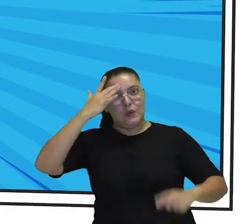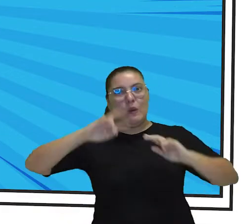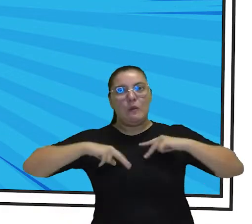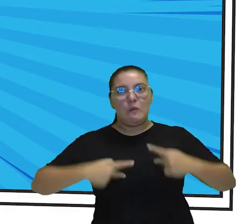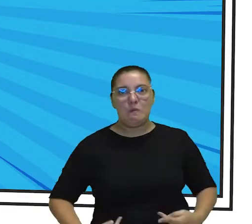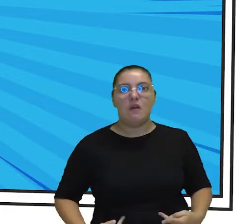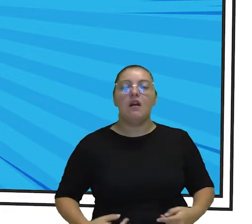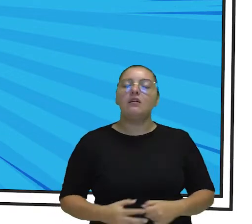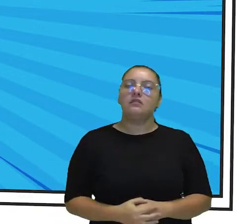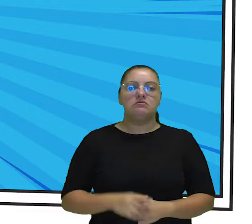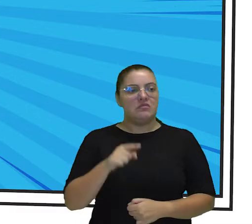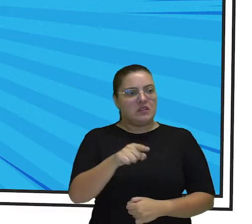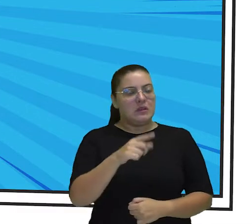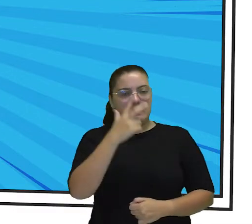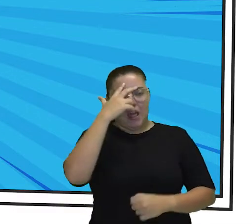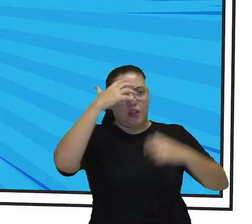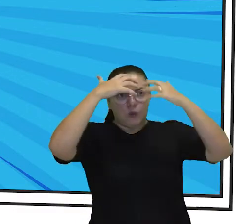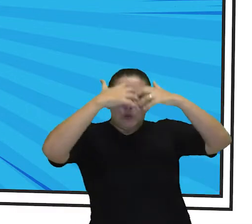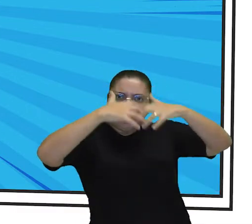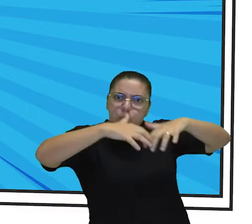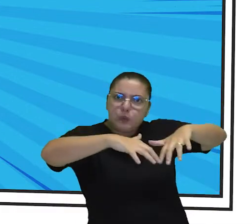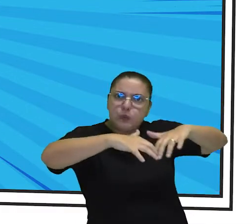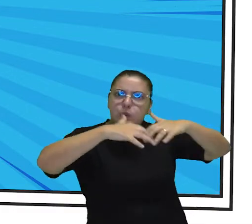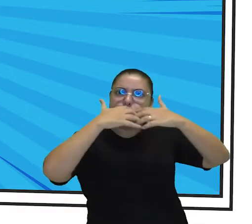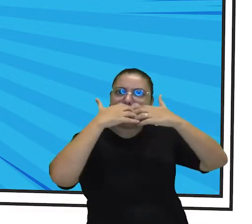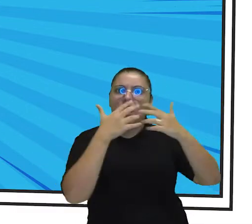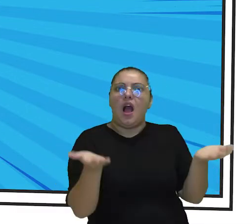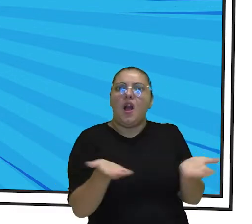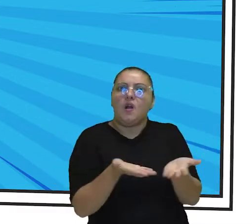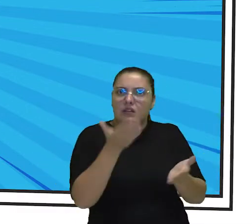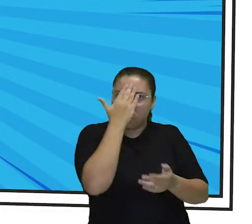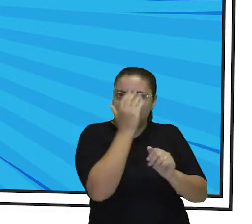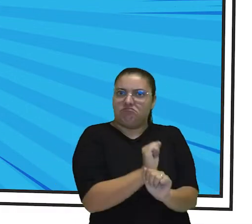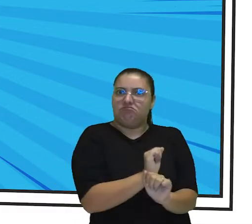desta condição racionalista, entenderam?